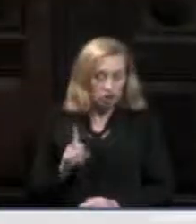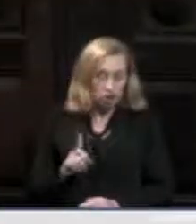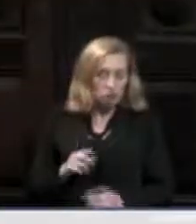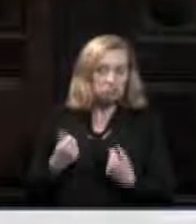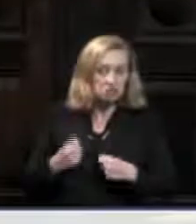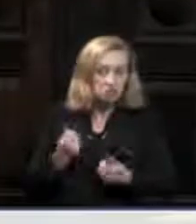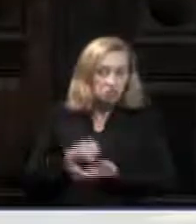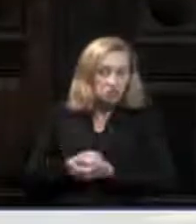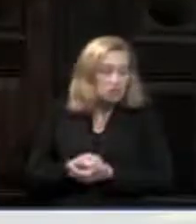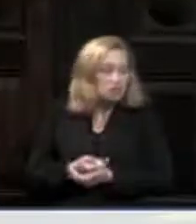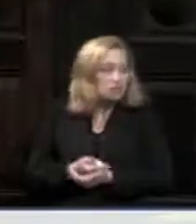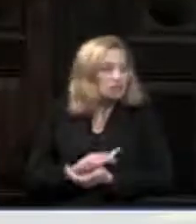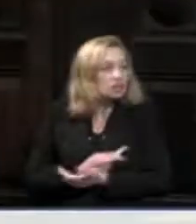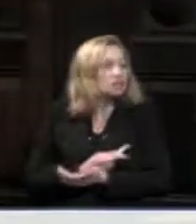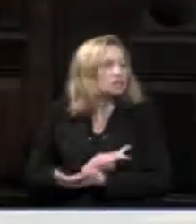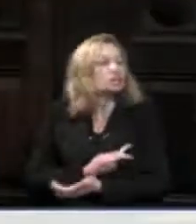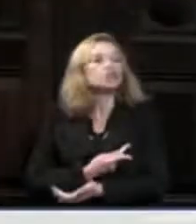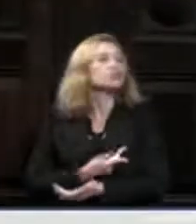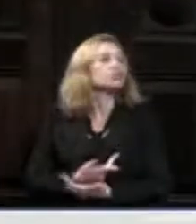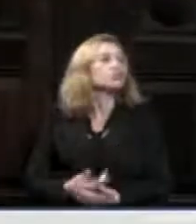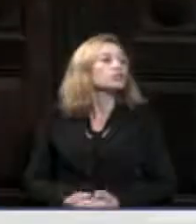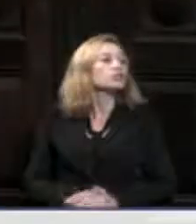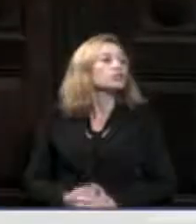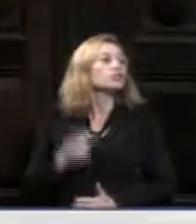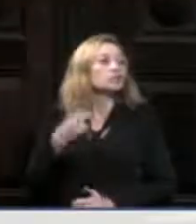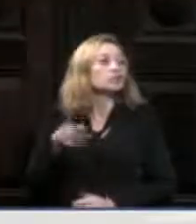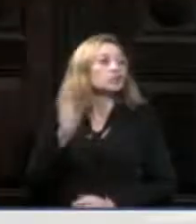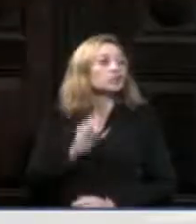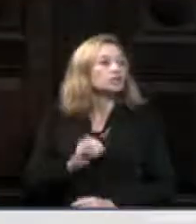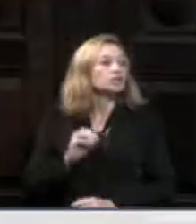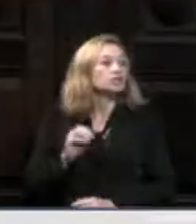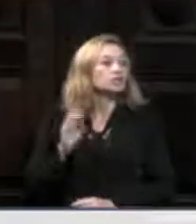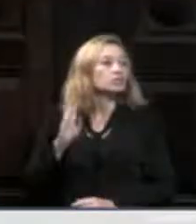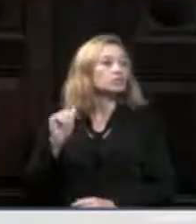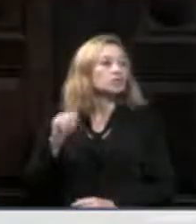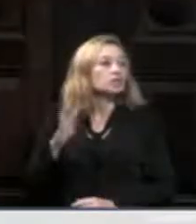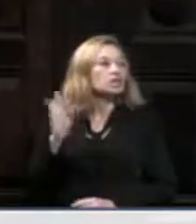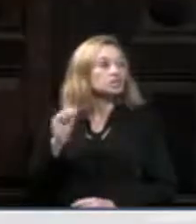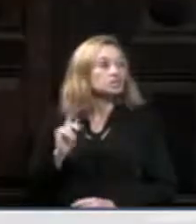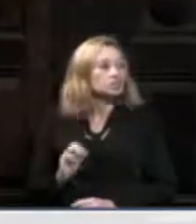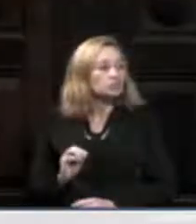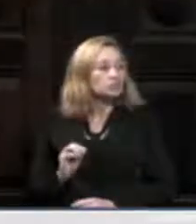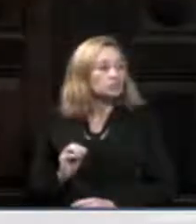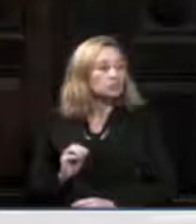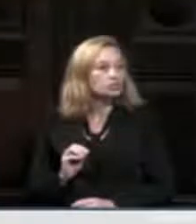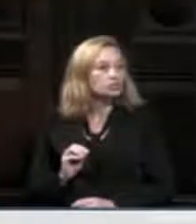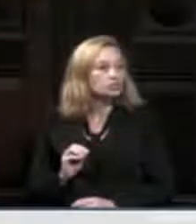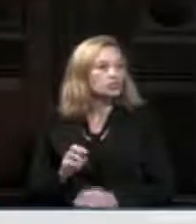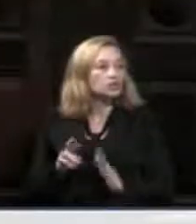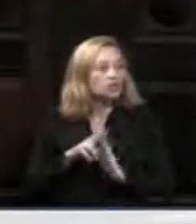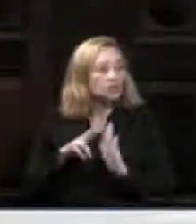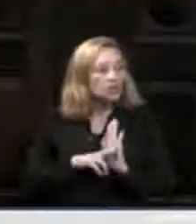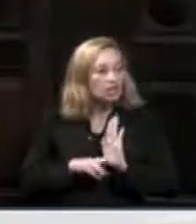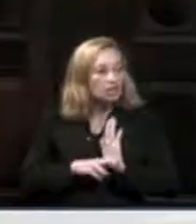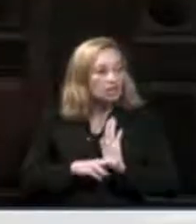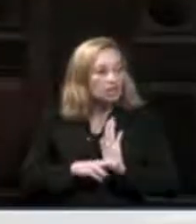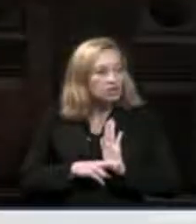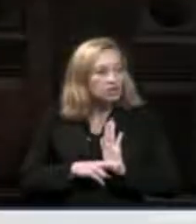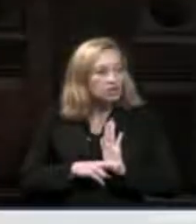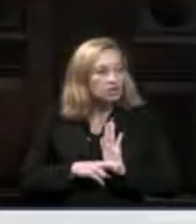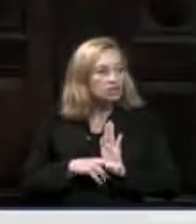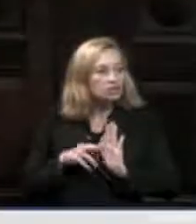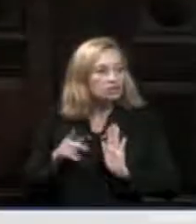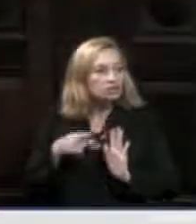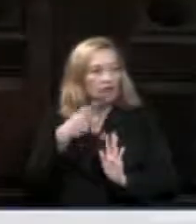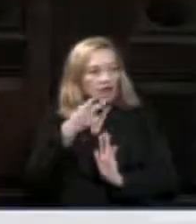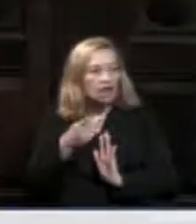que acontecer, o plano de manejo. O plano de manejo passa a ser o regulamento que vai dizer